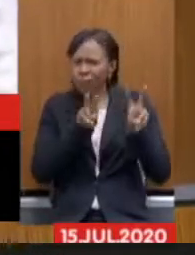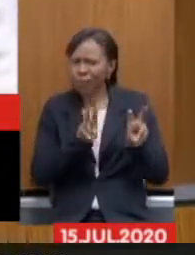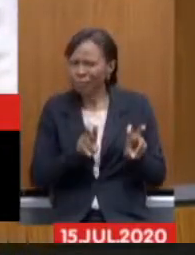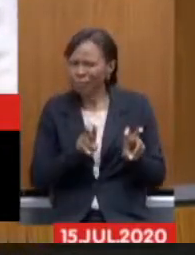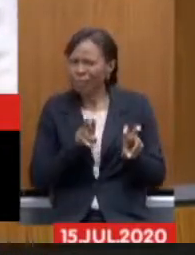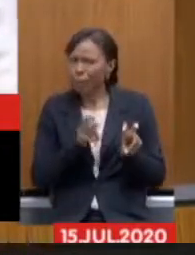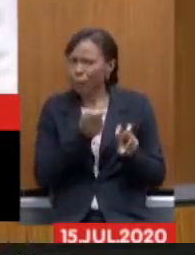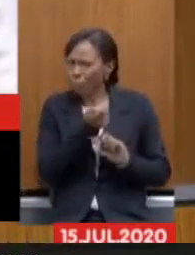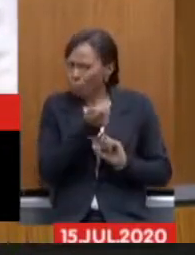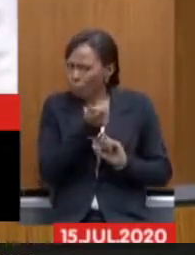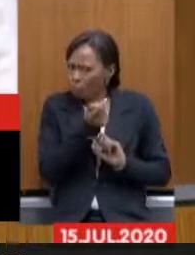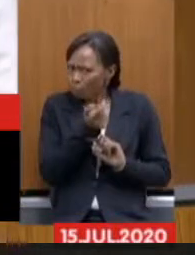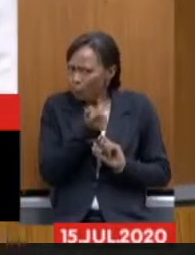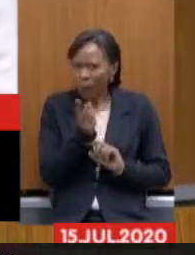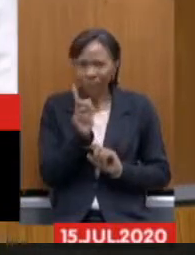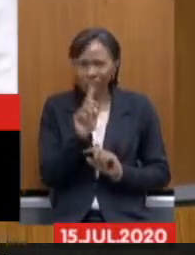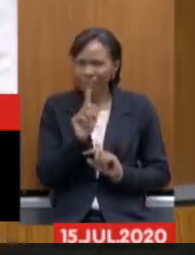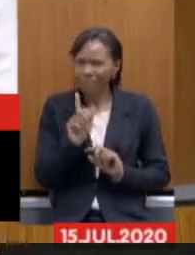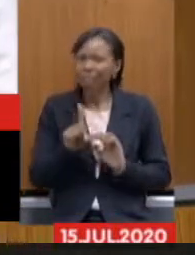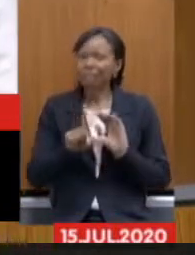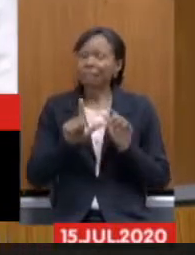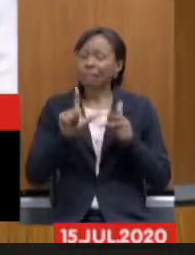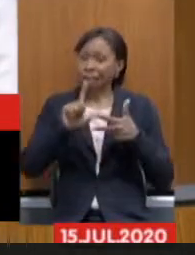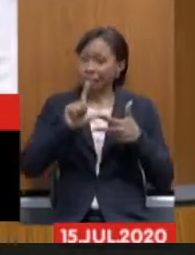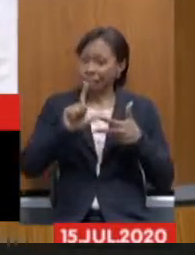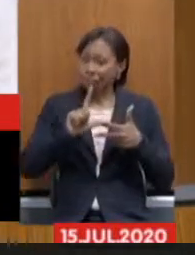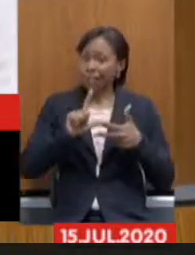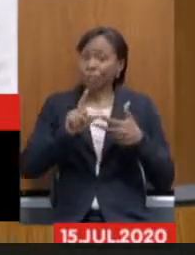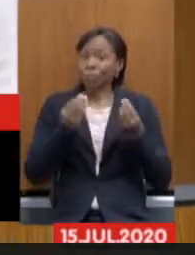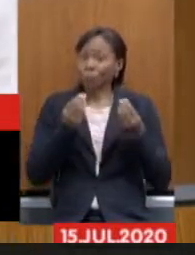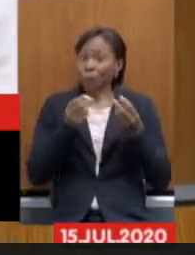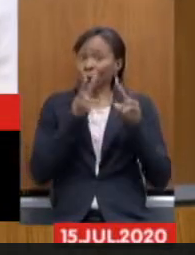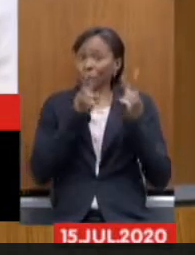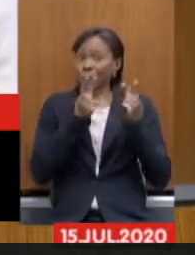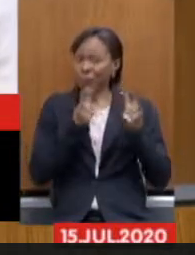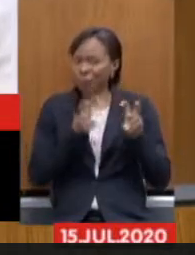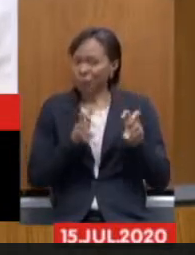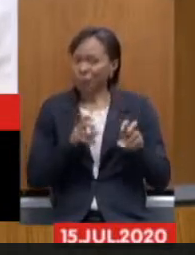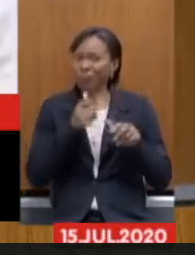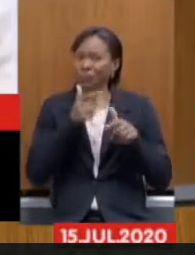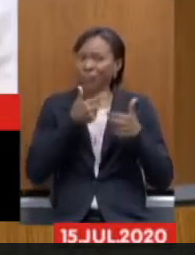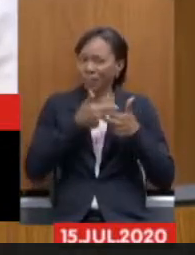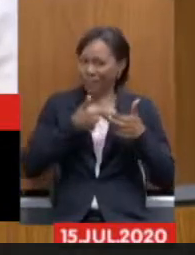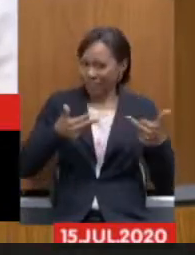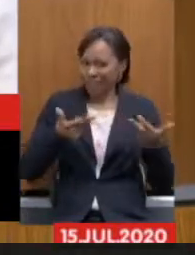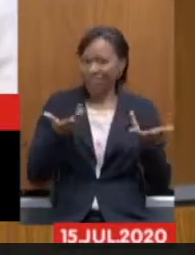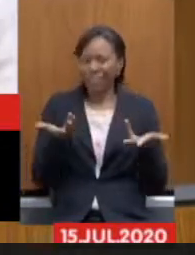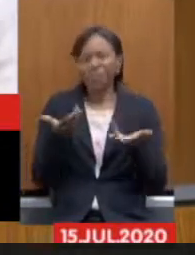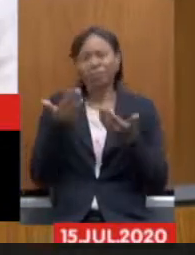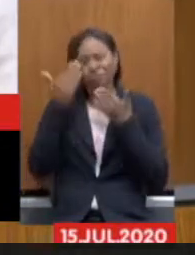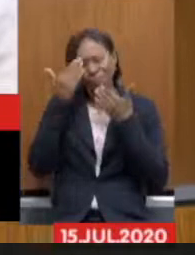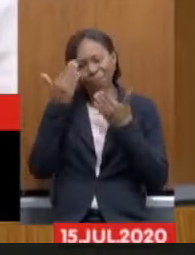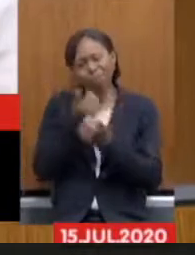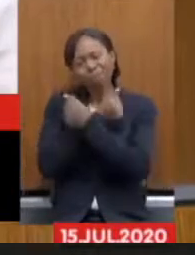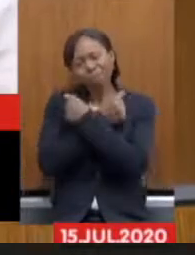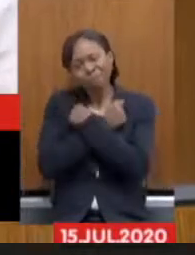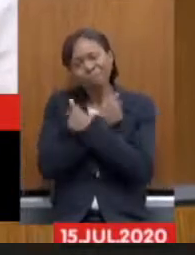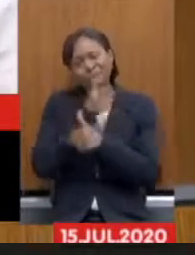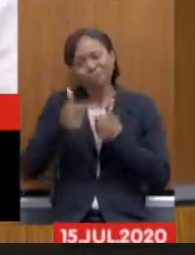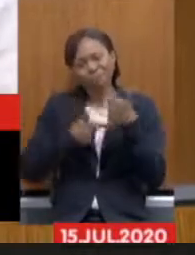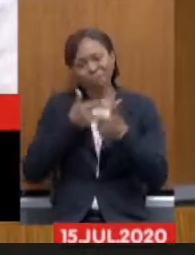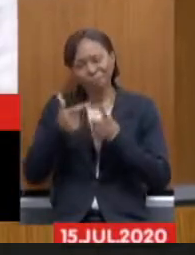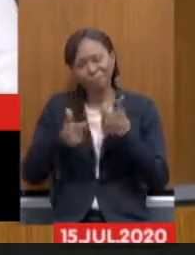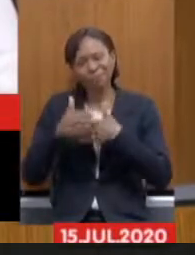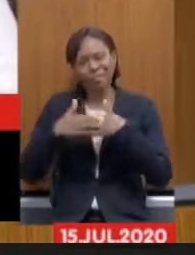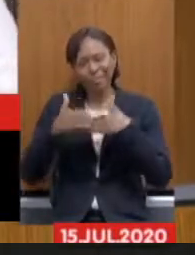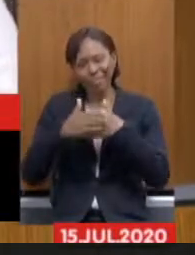são poucos mas as questões de servidores legislativos são muitas nele então te agradecer pelo trabalho e carinho tem conosco e